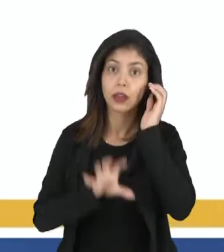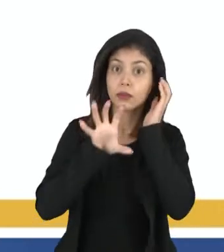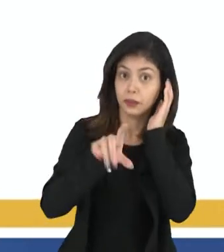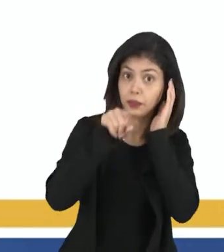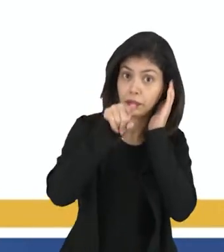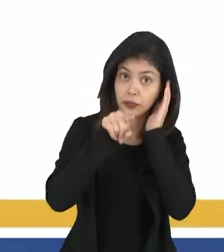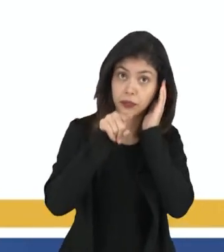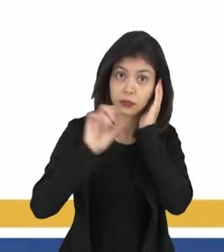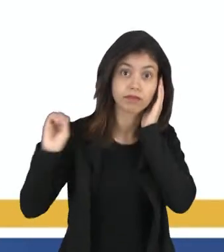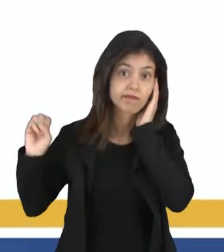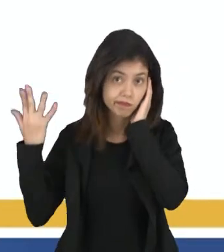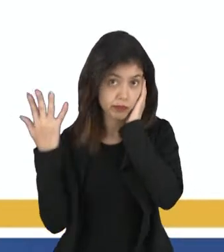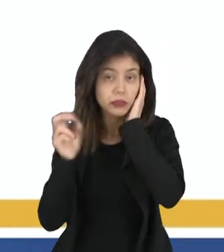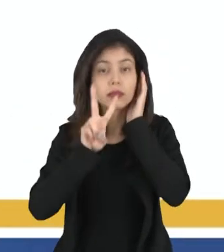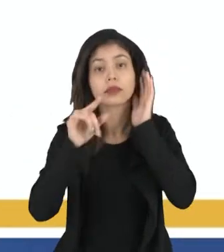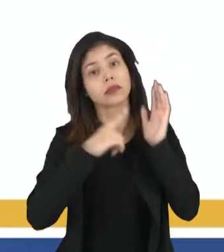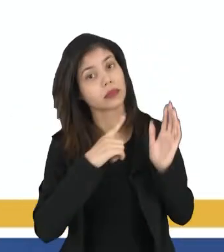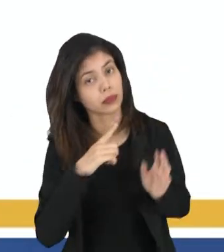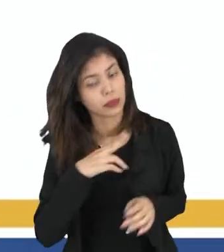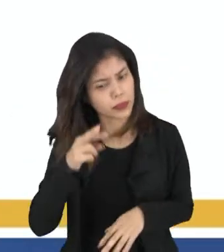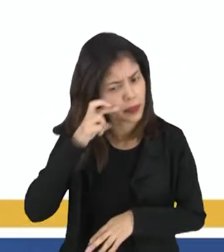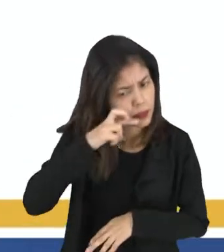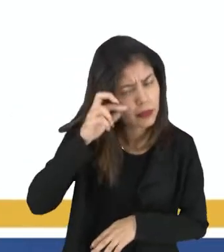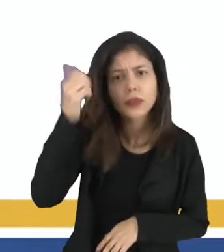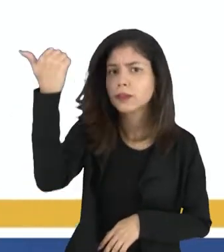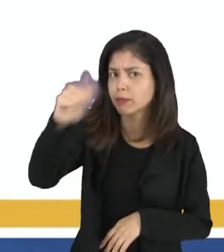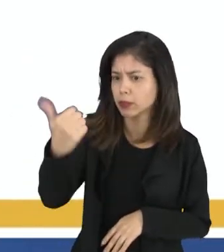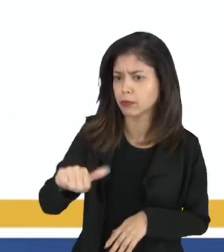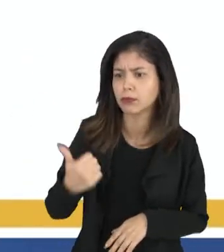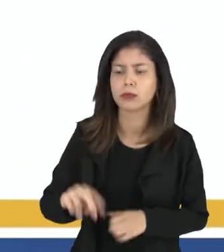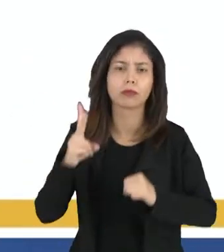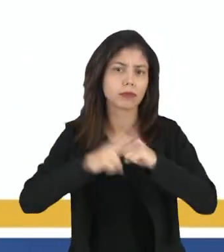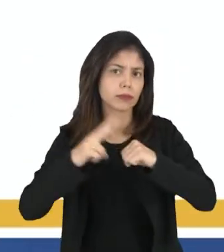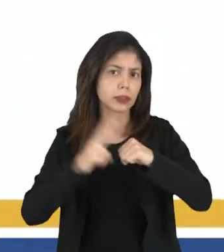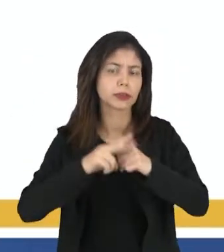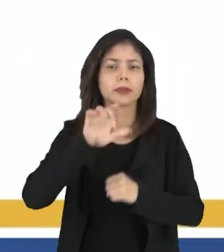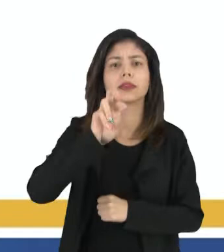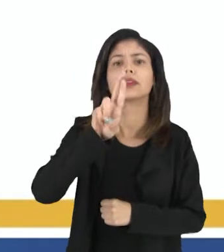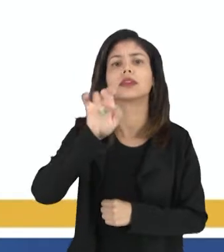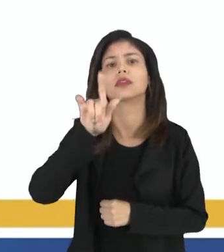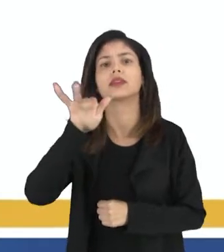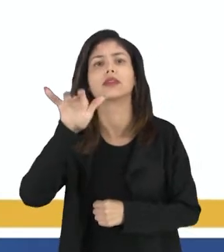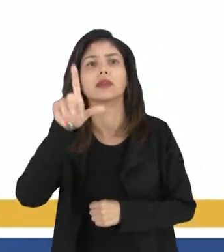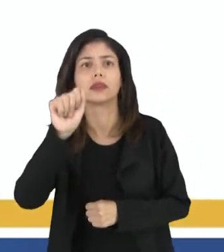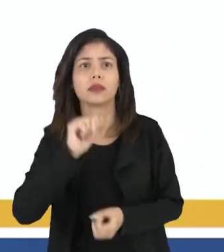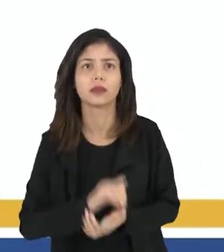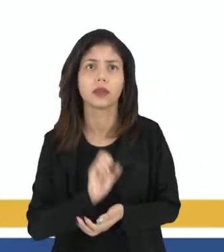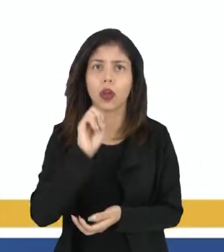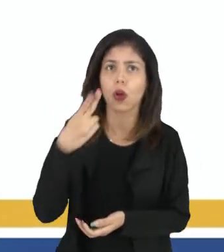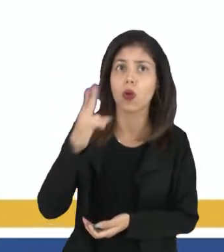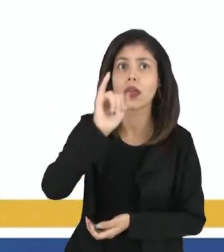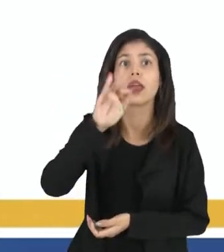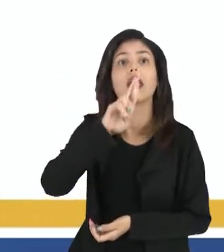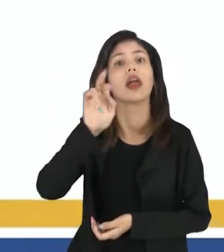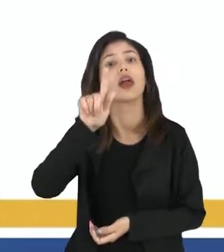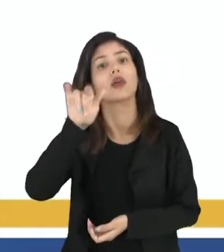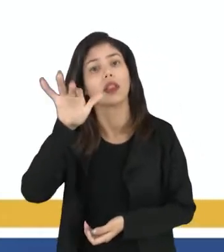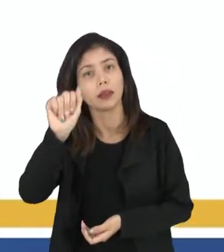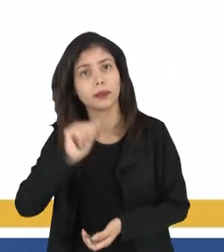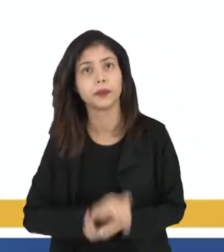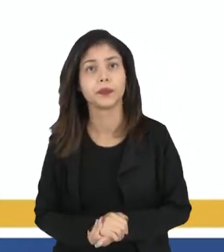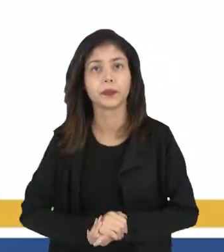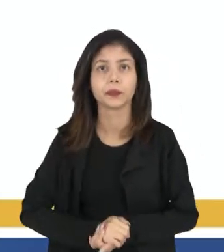Aí, nesse caso, você vai ter que avaliar primeiro se o verbo é regular ou se o verbo é